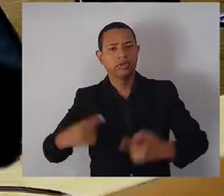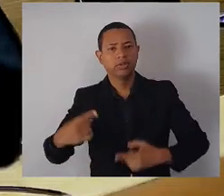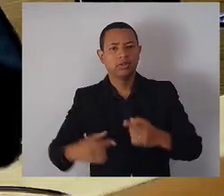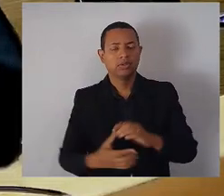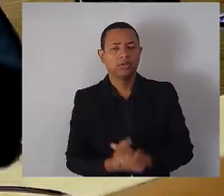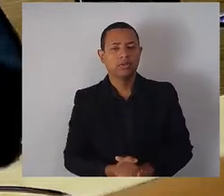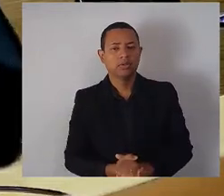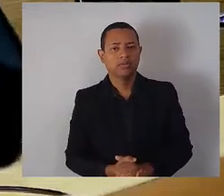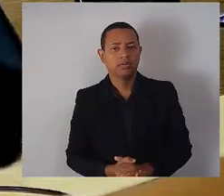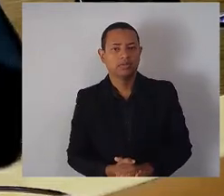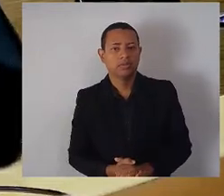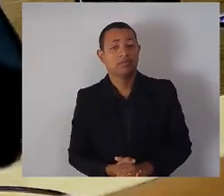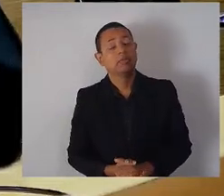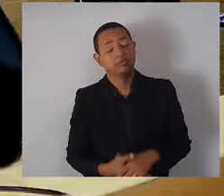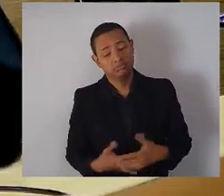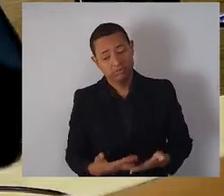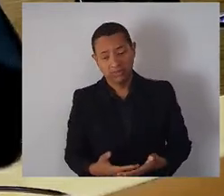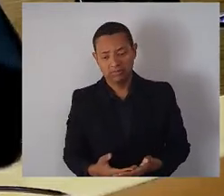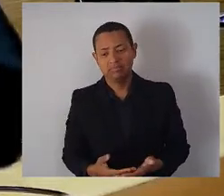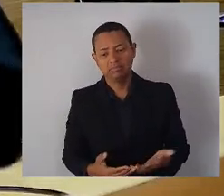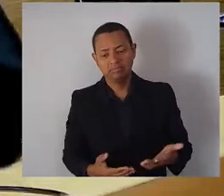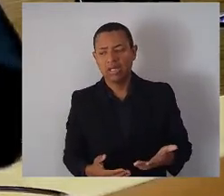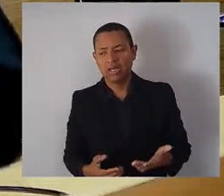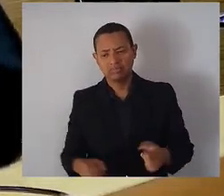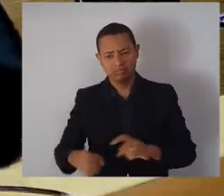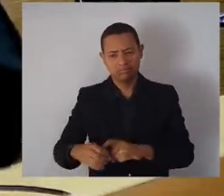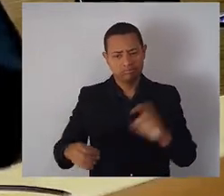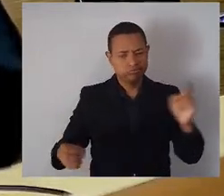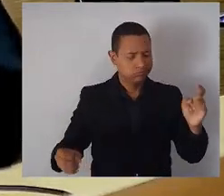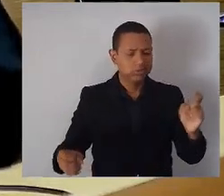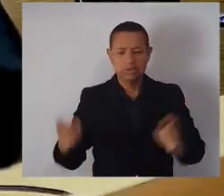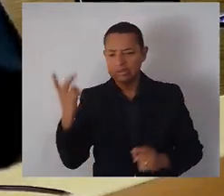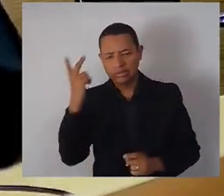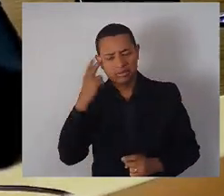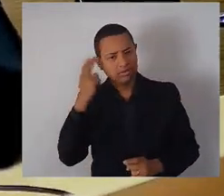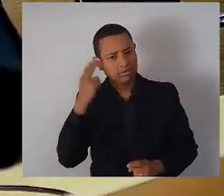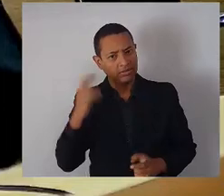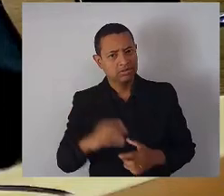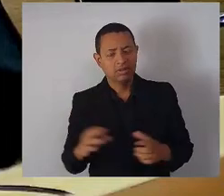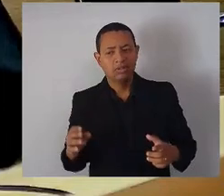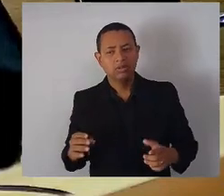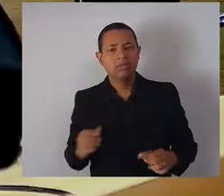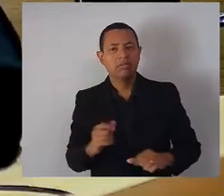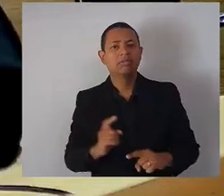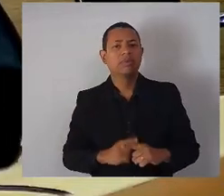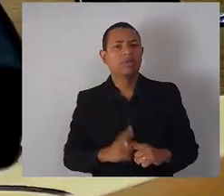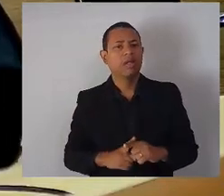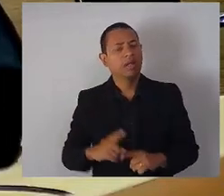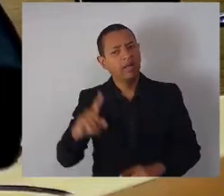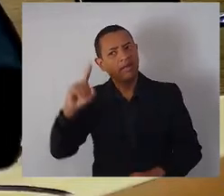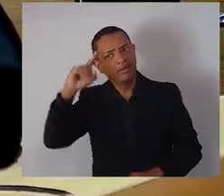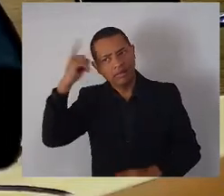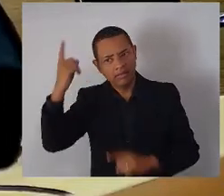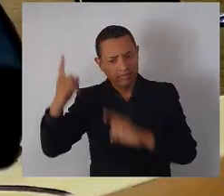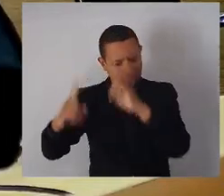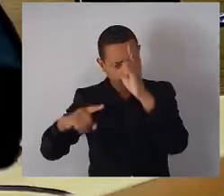acarreta a justa causa para a desfiliação. Se houve mudança de entendimento partidário,